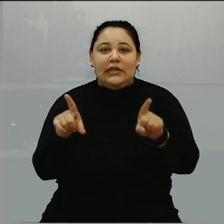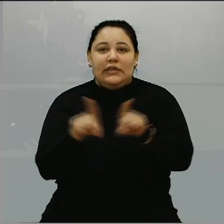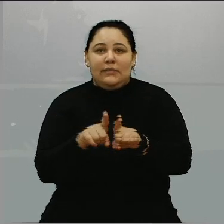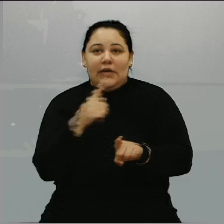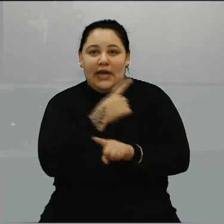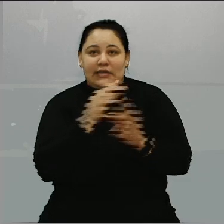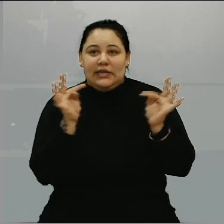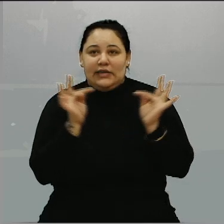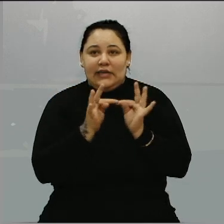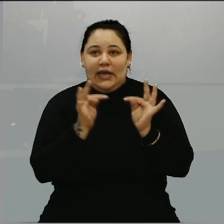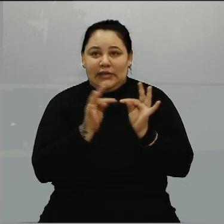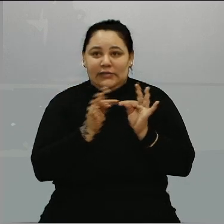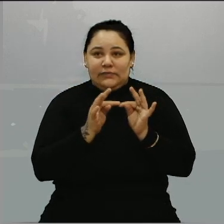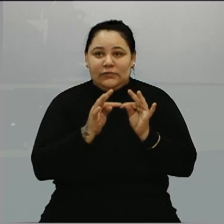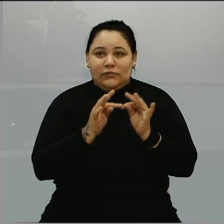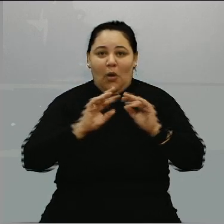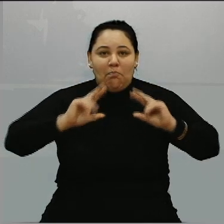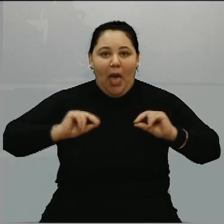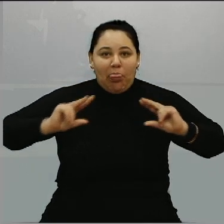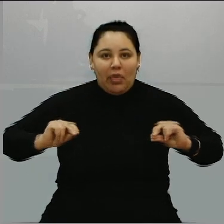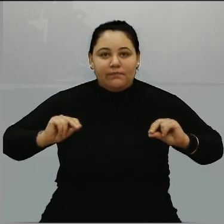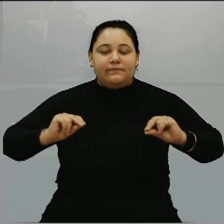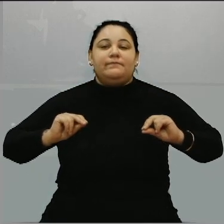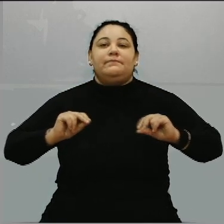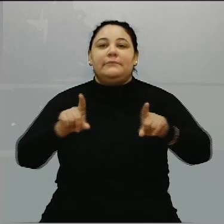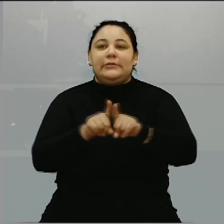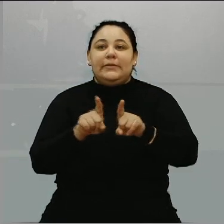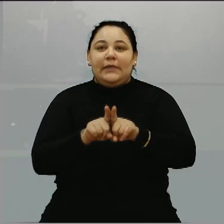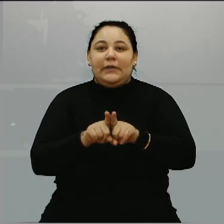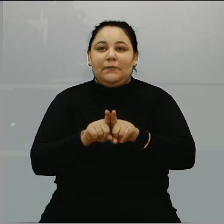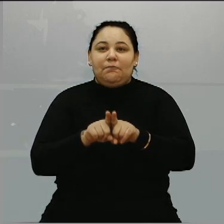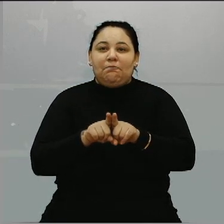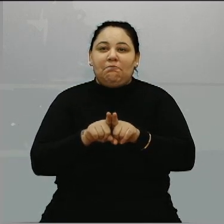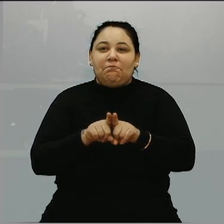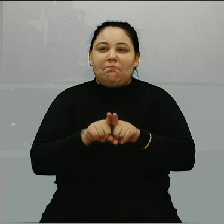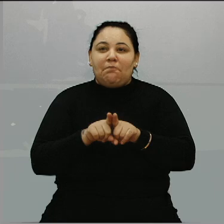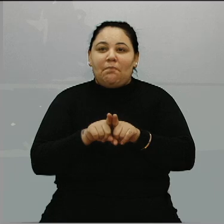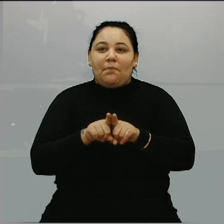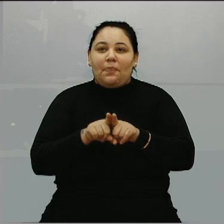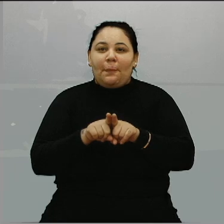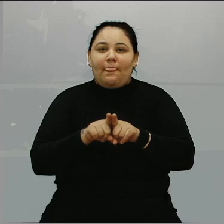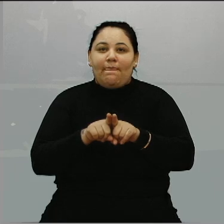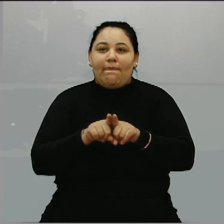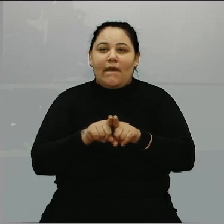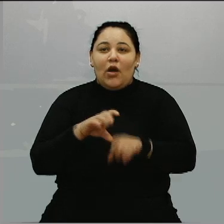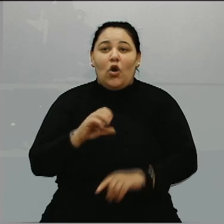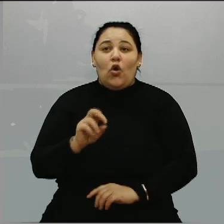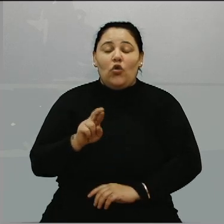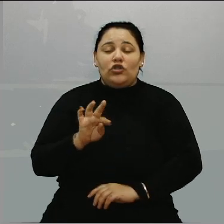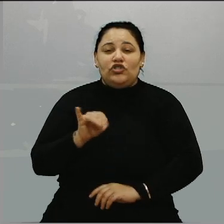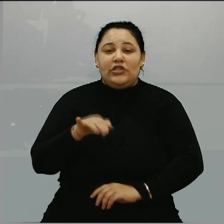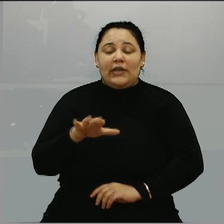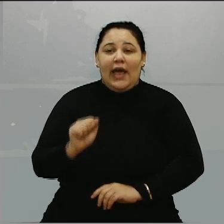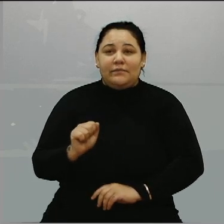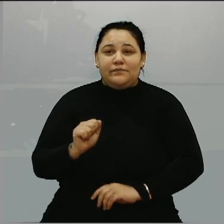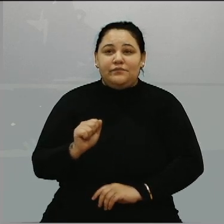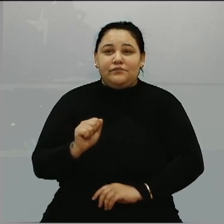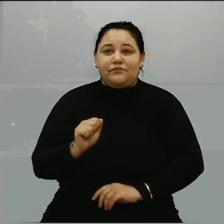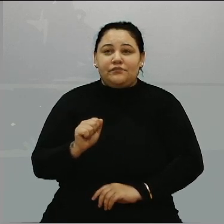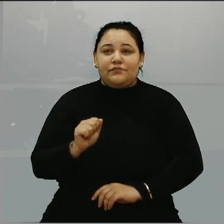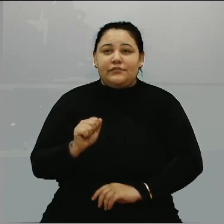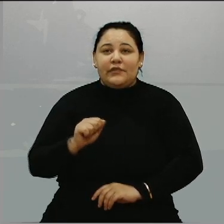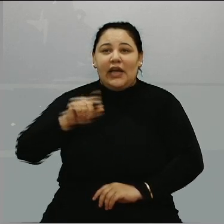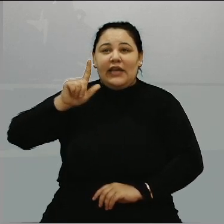solo grampeado. E também a questão da cortina atirantada, né, que consiste, né, em